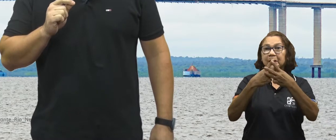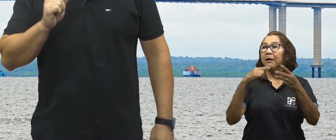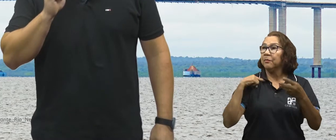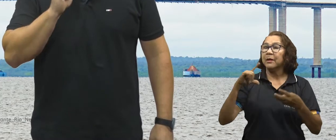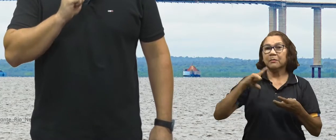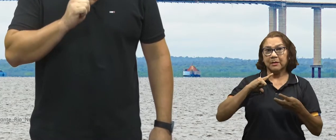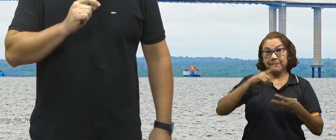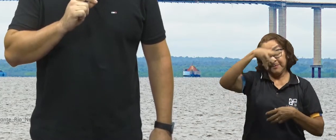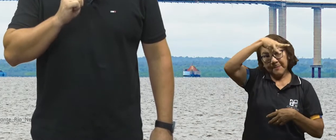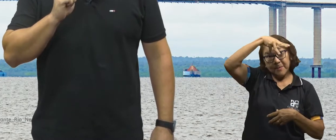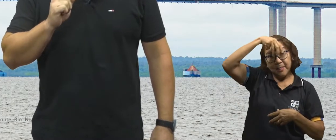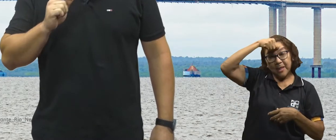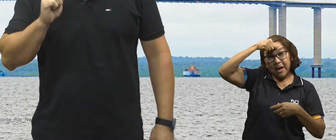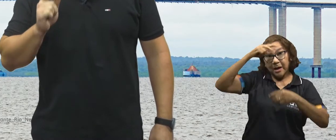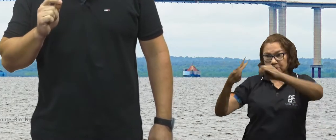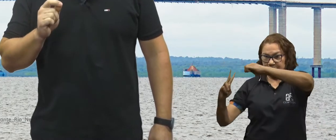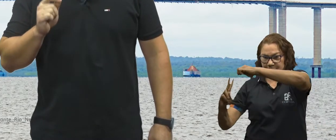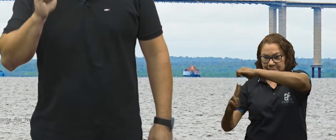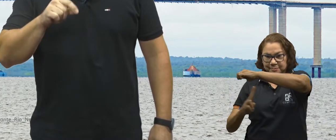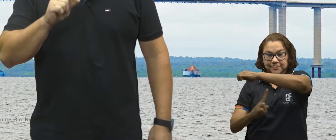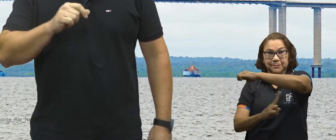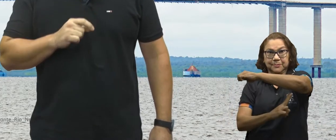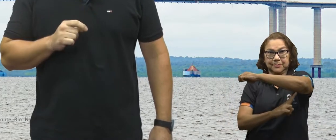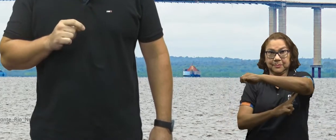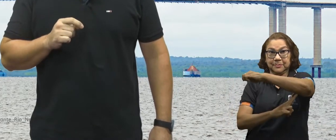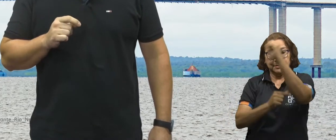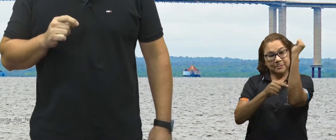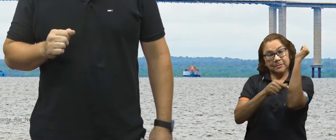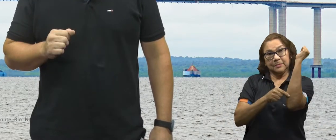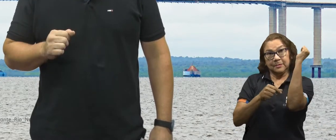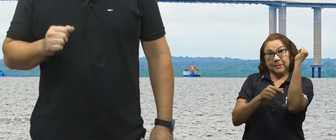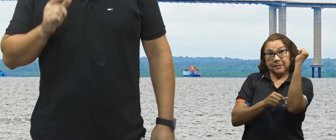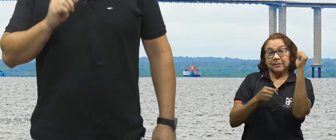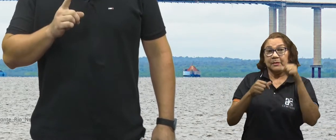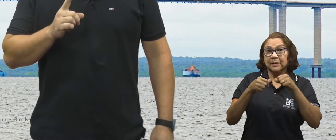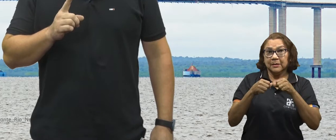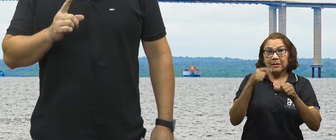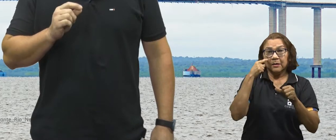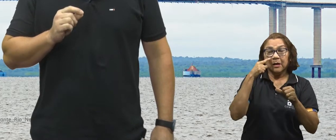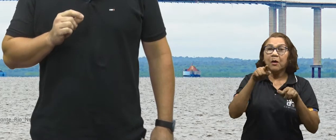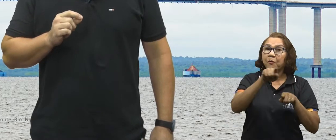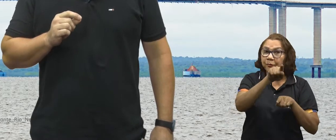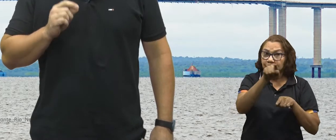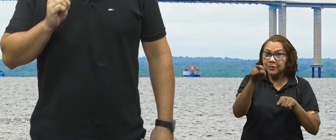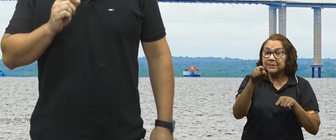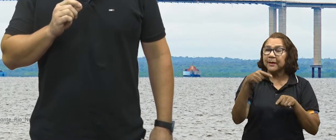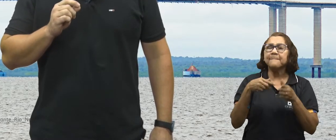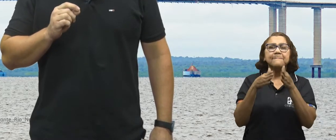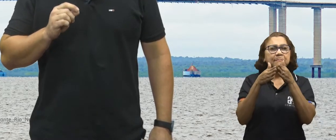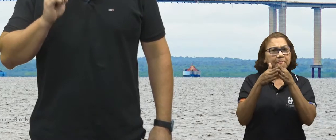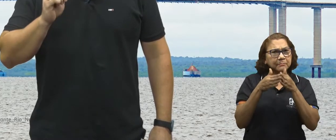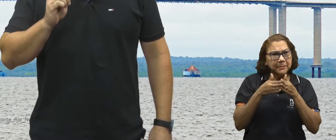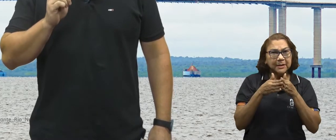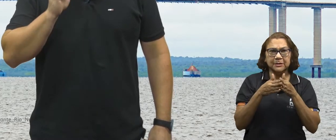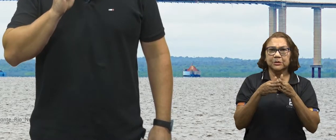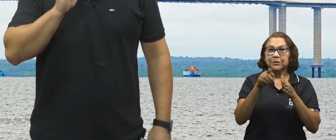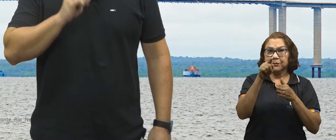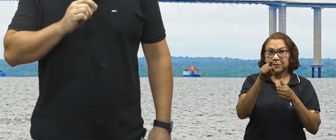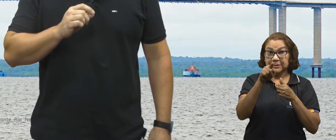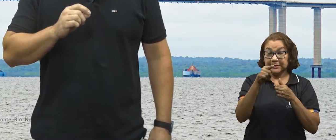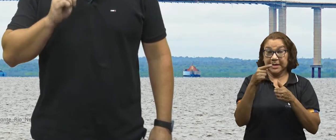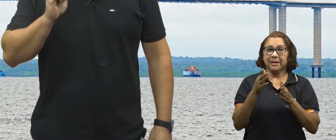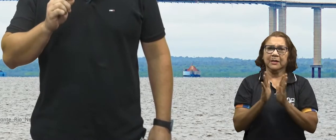Negro, que liga Manaus ao município de Iranduba, aqui no estado do Amazonas. Pedirei licença para vocês agora, pois irei virar